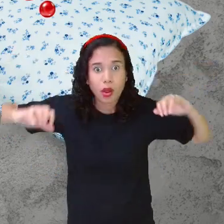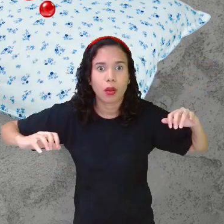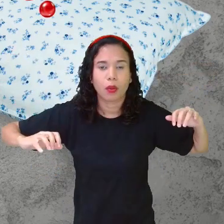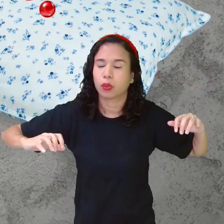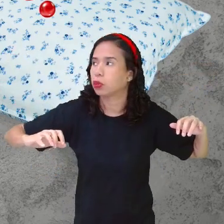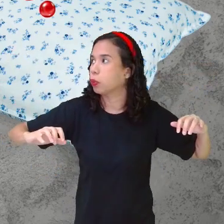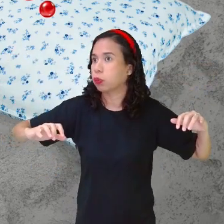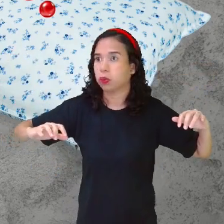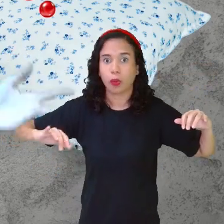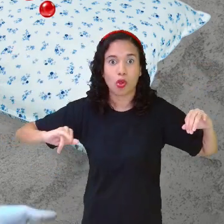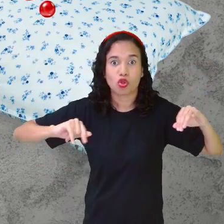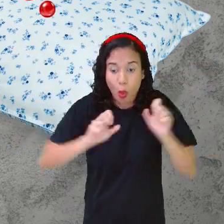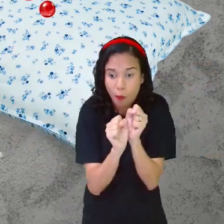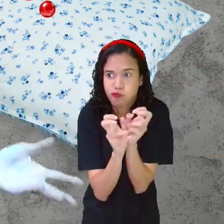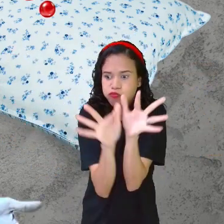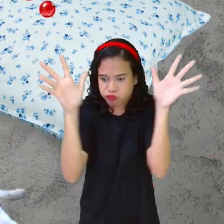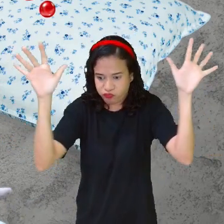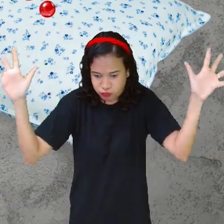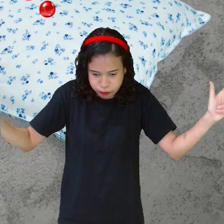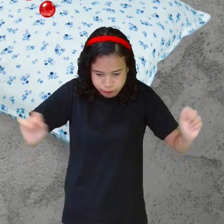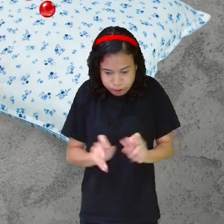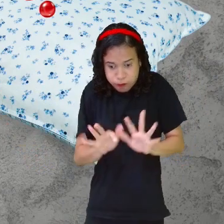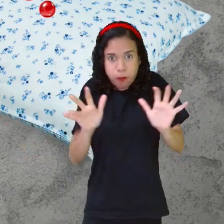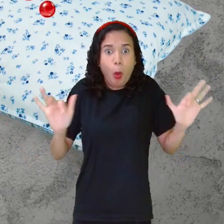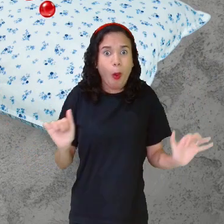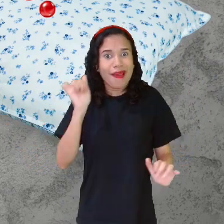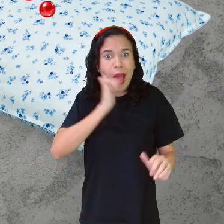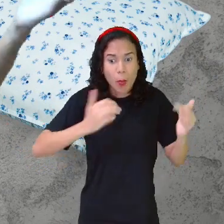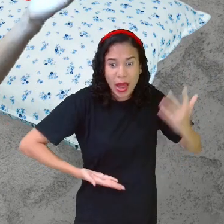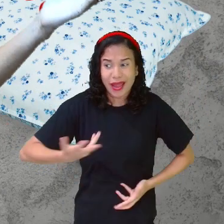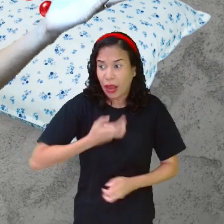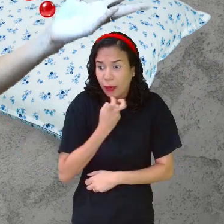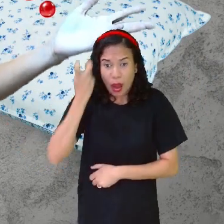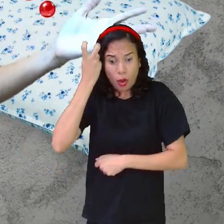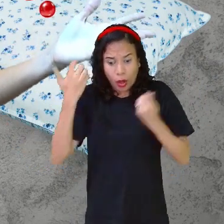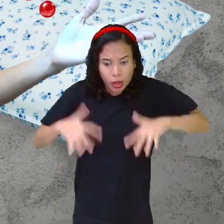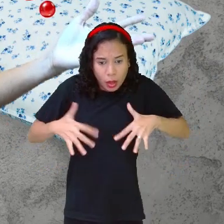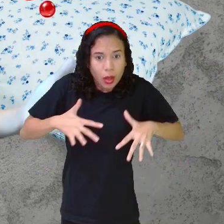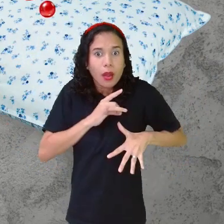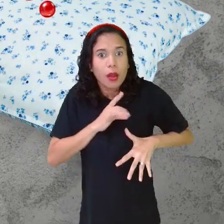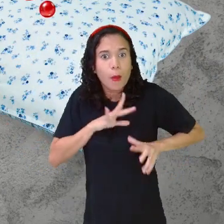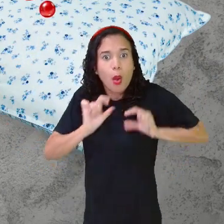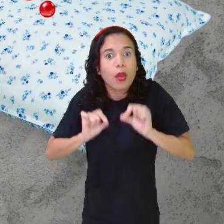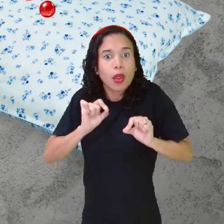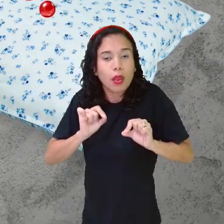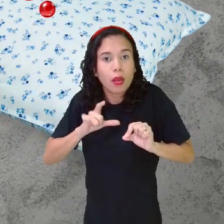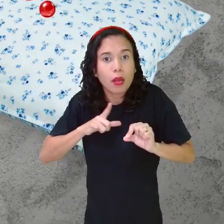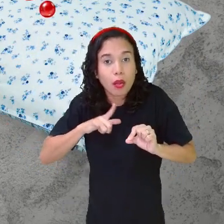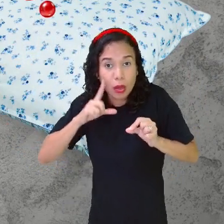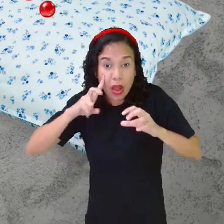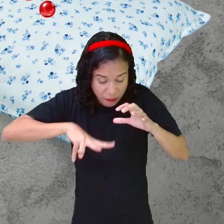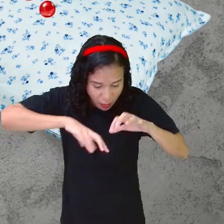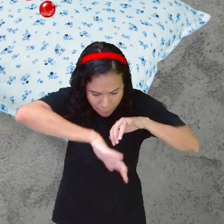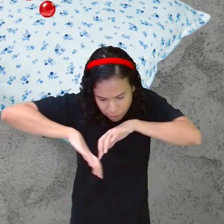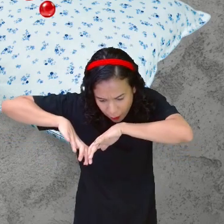hora, as penas todas voavam. A criada deu um grito de pavor. No fundo,